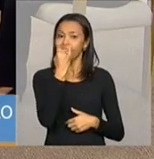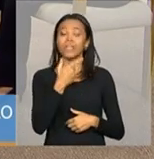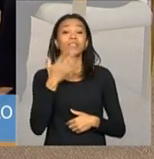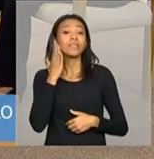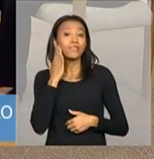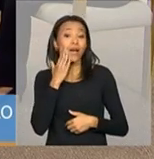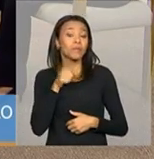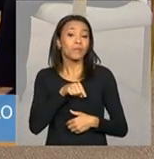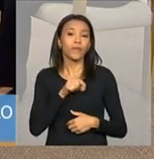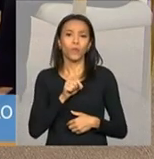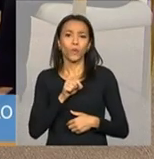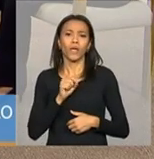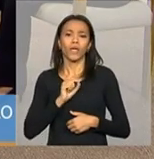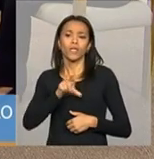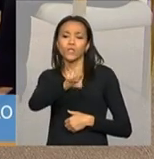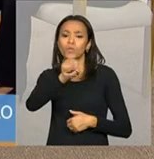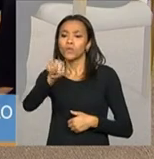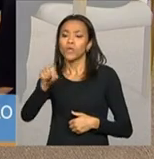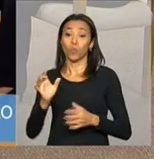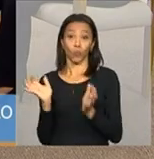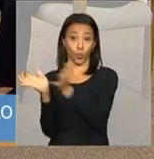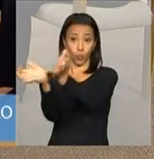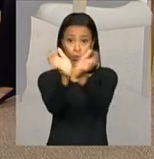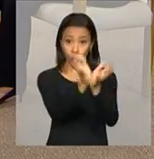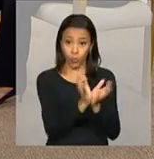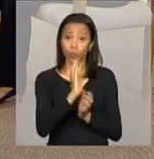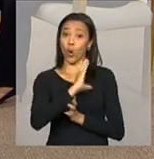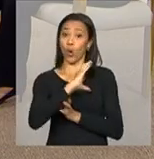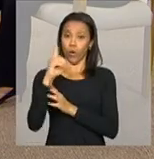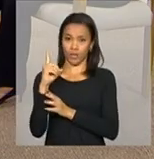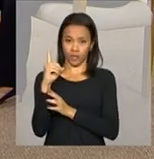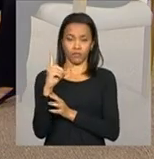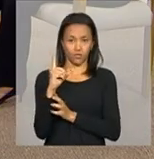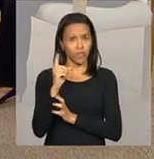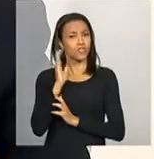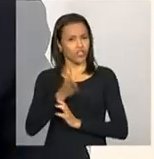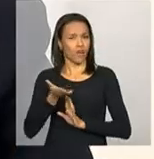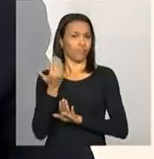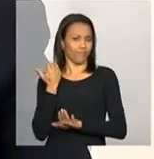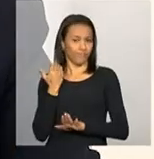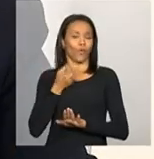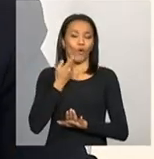definir também um grupo coordenador, né, como a gente falou no outro bloco,